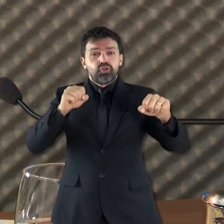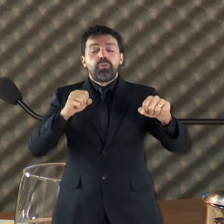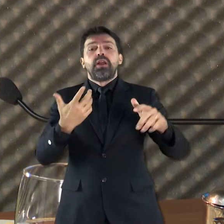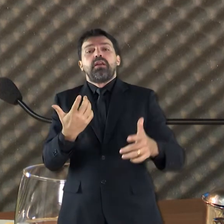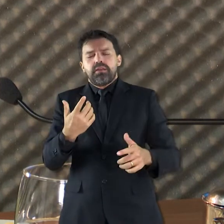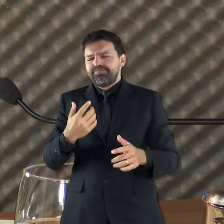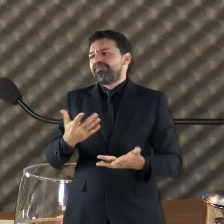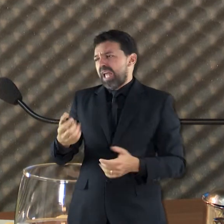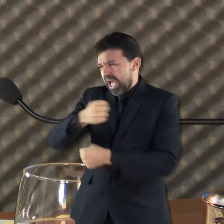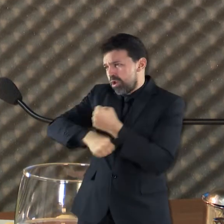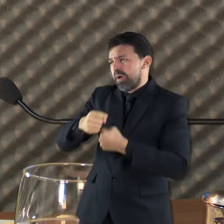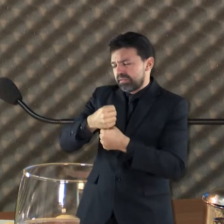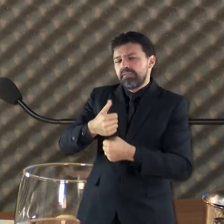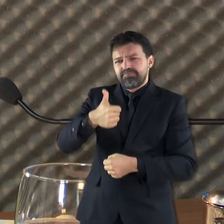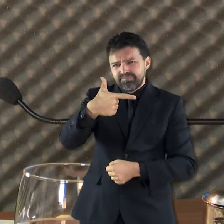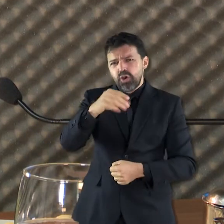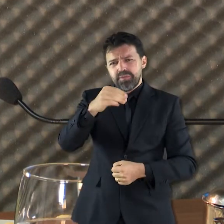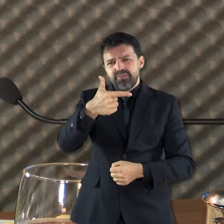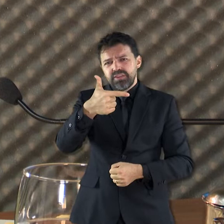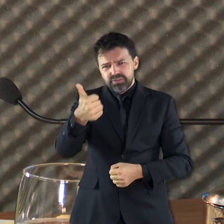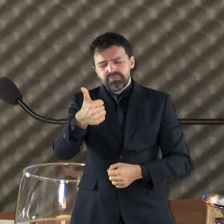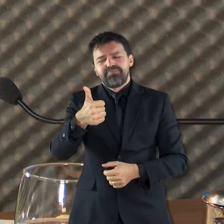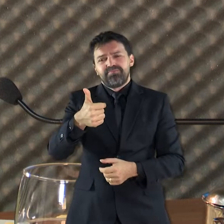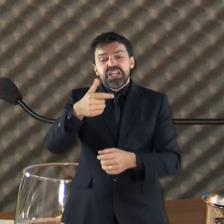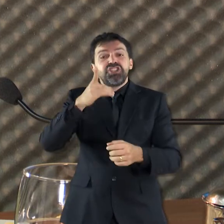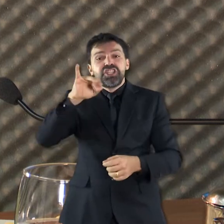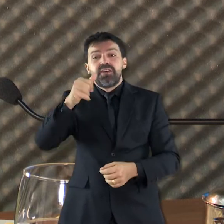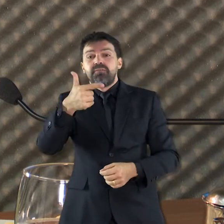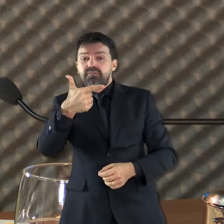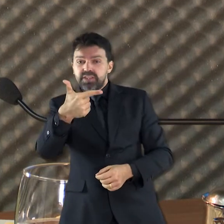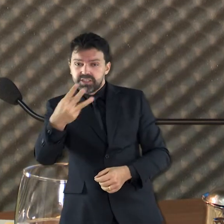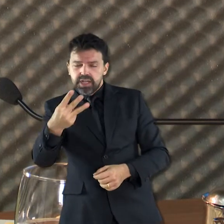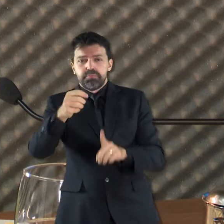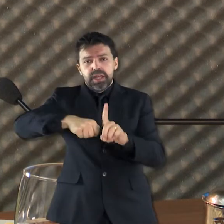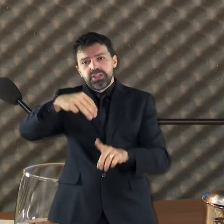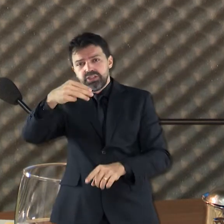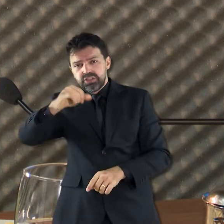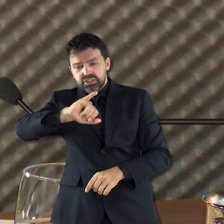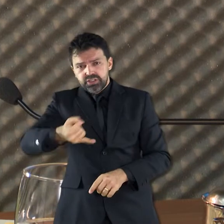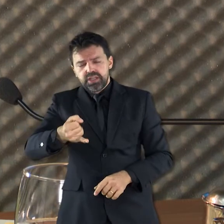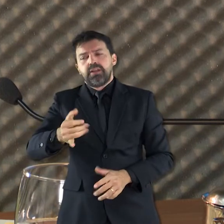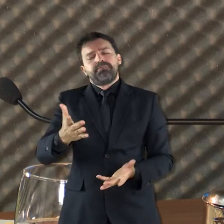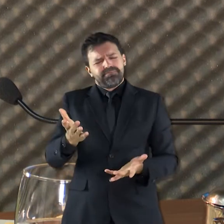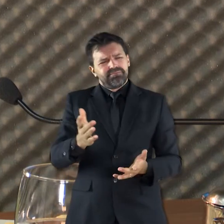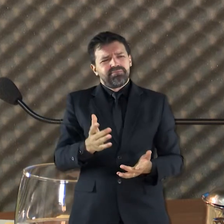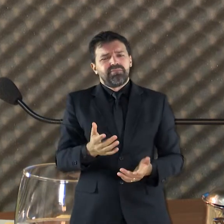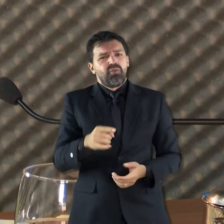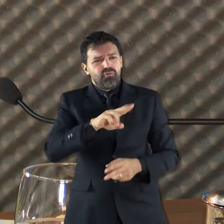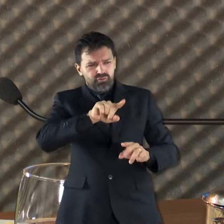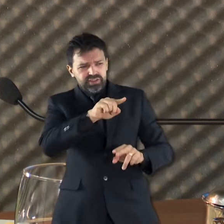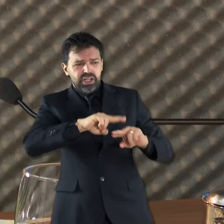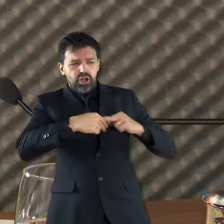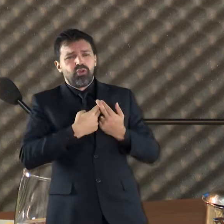2021. Foi ano passado, né? Bem recente, né? 23 de janeiro. Tá bem recente, tá no período de luto mesmo, né? Mas Deus sabe o que faz, Deus né?